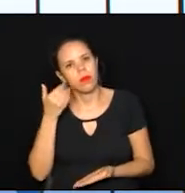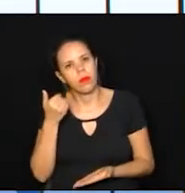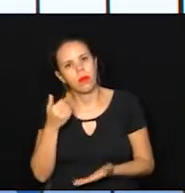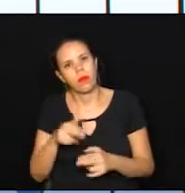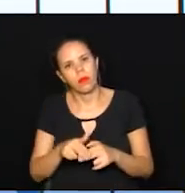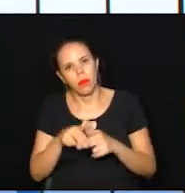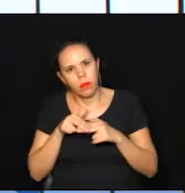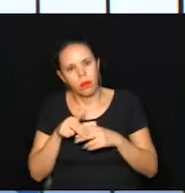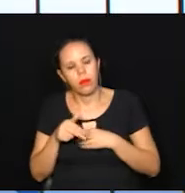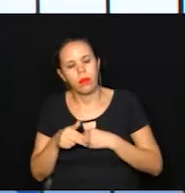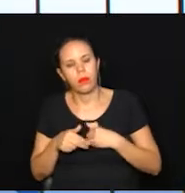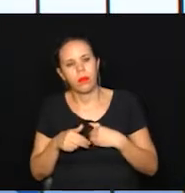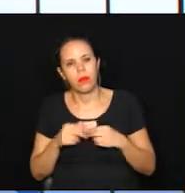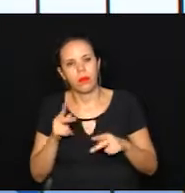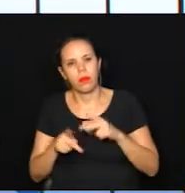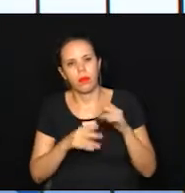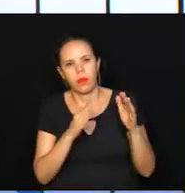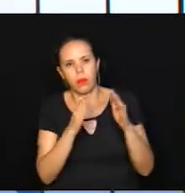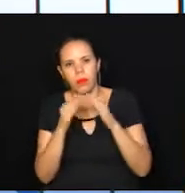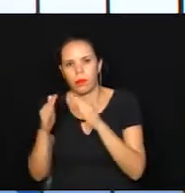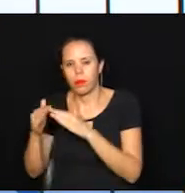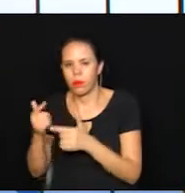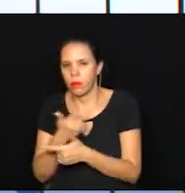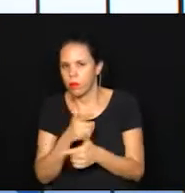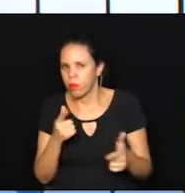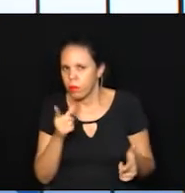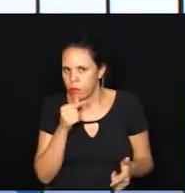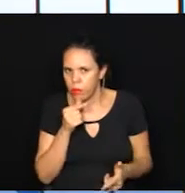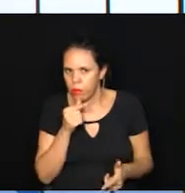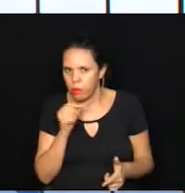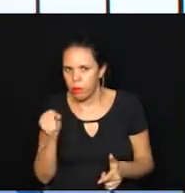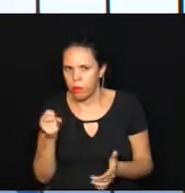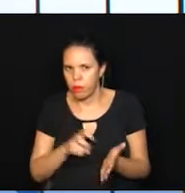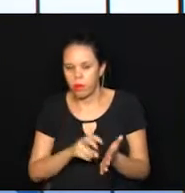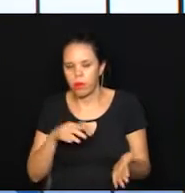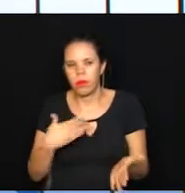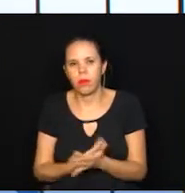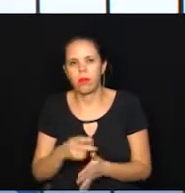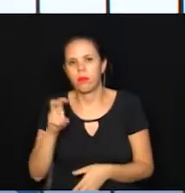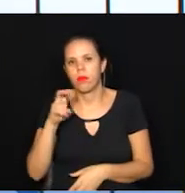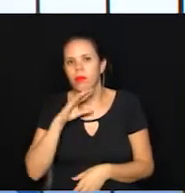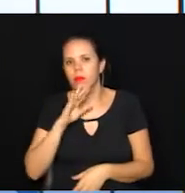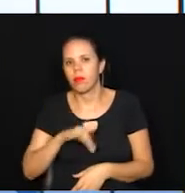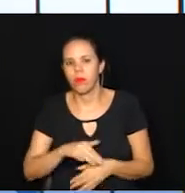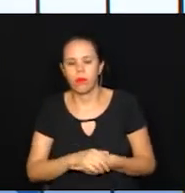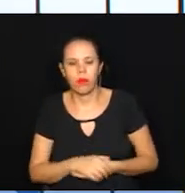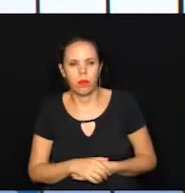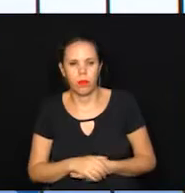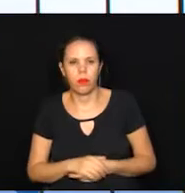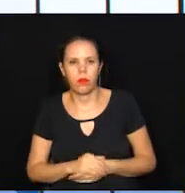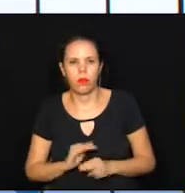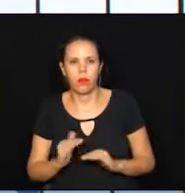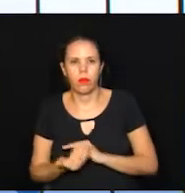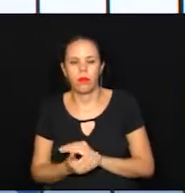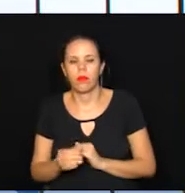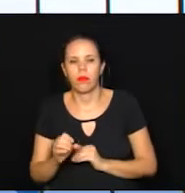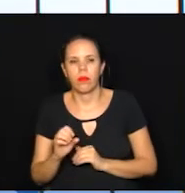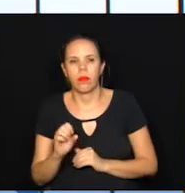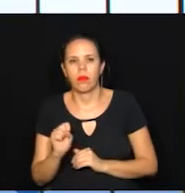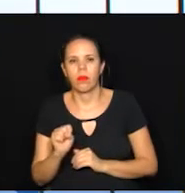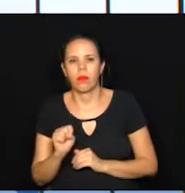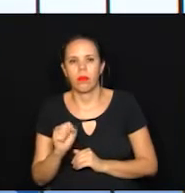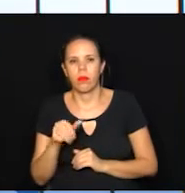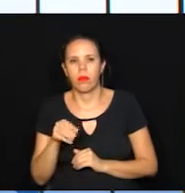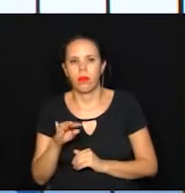Por isso, os moradores vão ficar sem água das 8 da manhã às 5 da tarde. Jardim Samambaia,